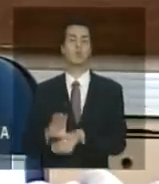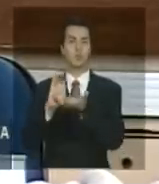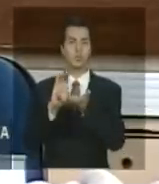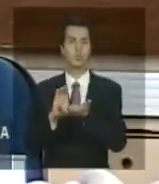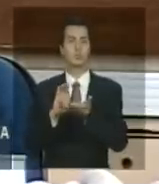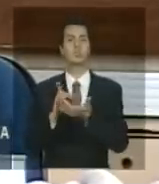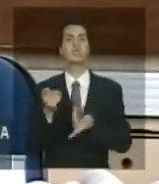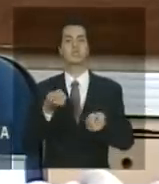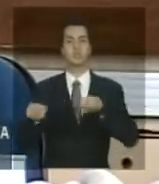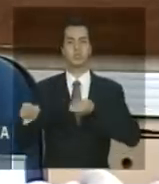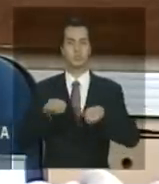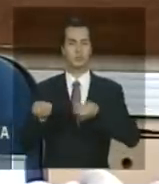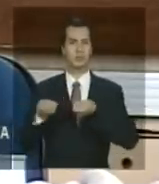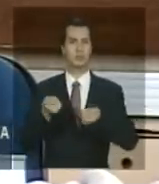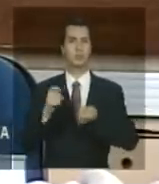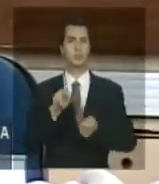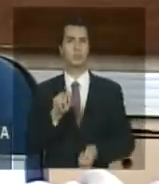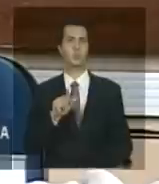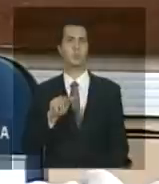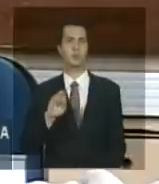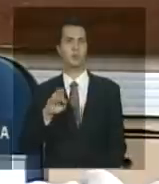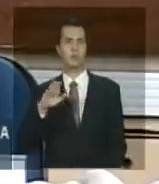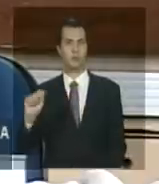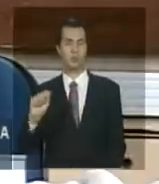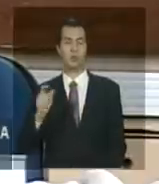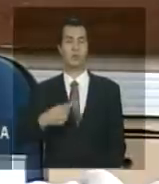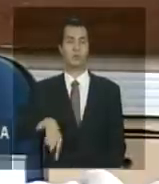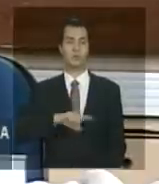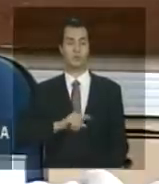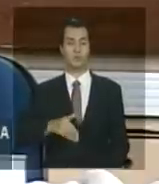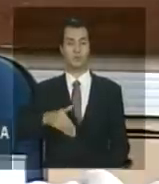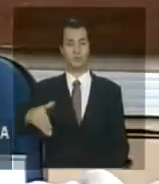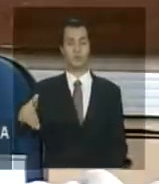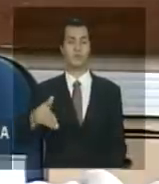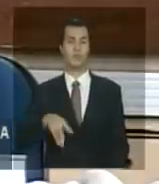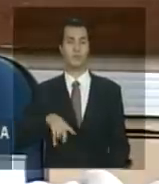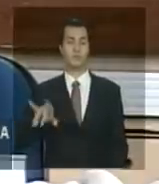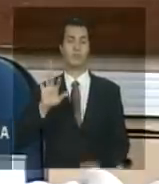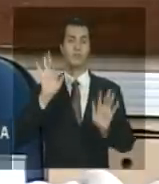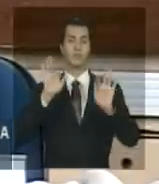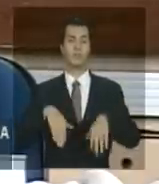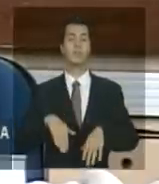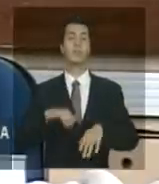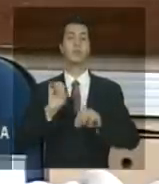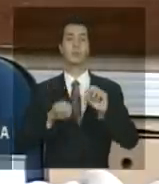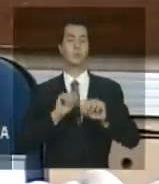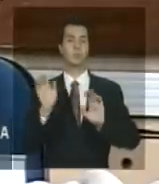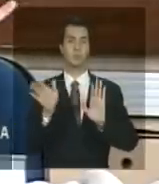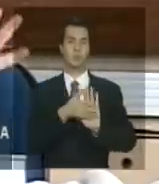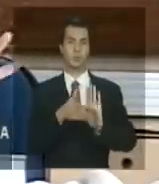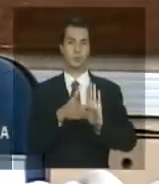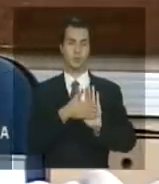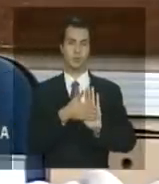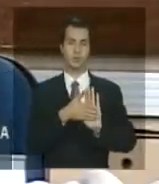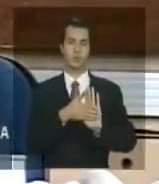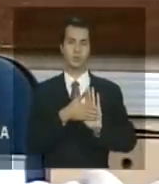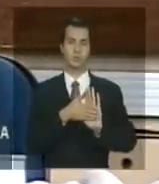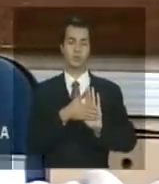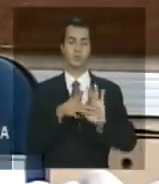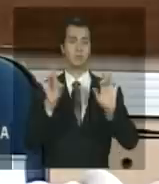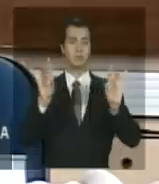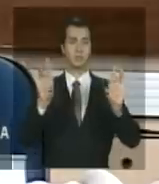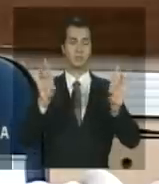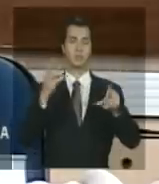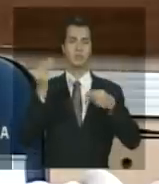nós estamos, digamos, finalizando, né, Walter, uma proposta mais específica